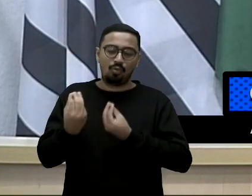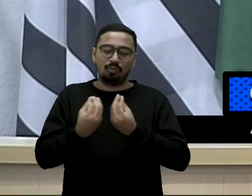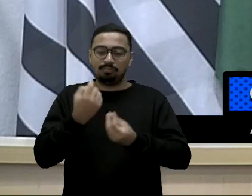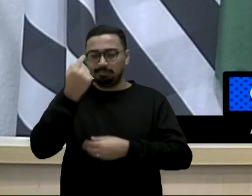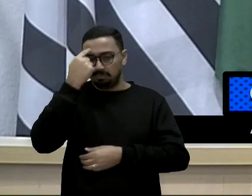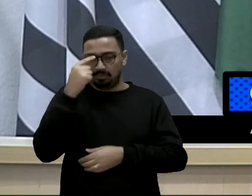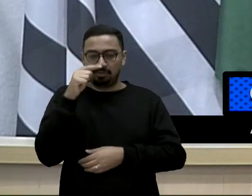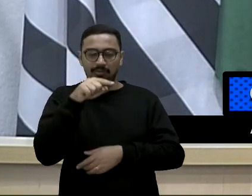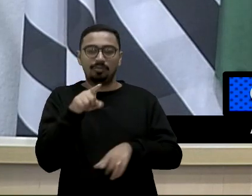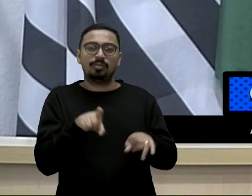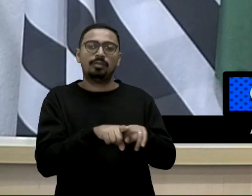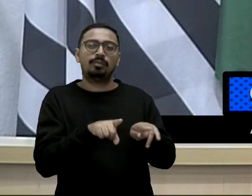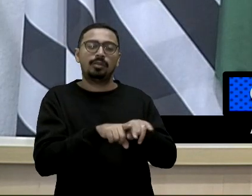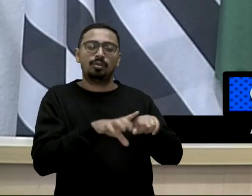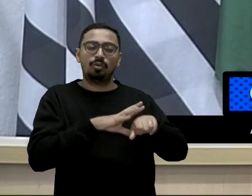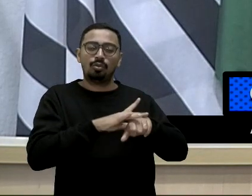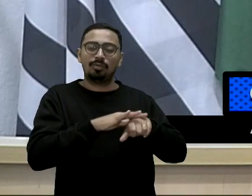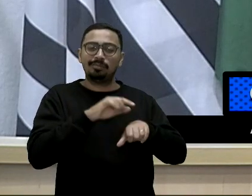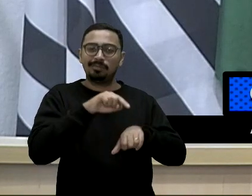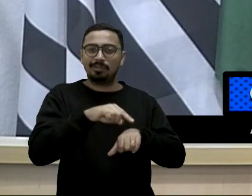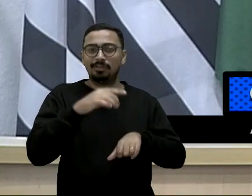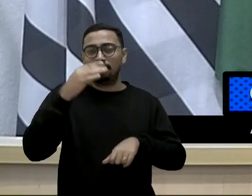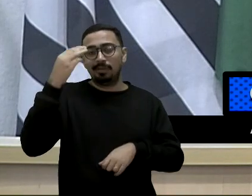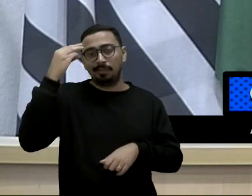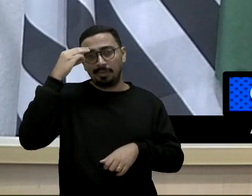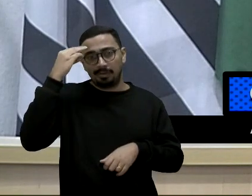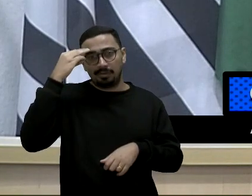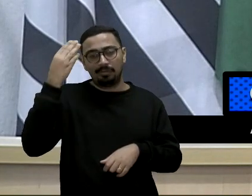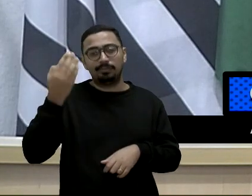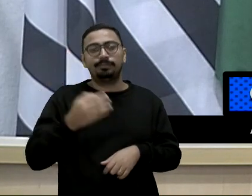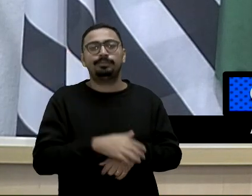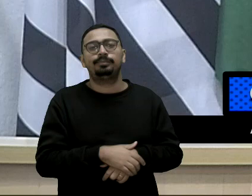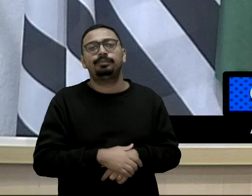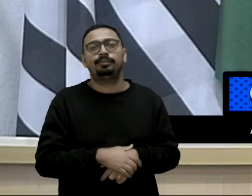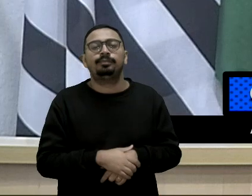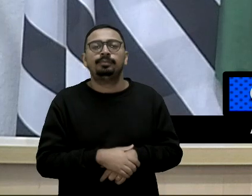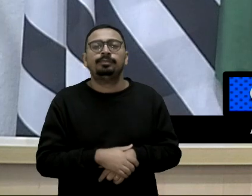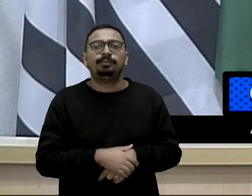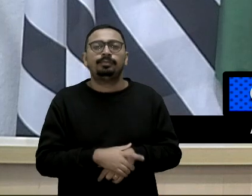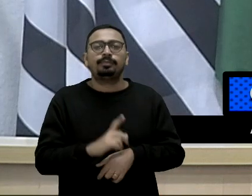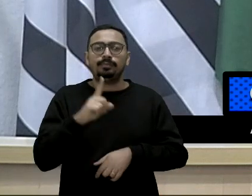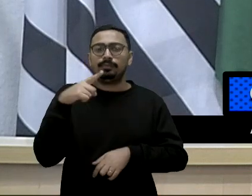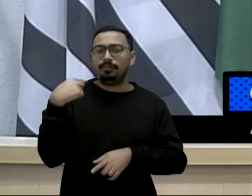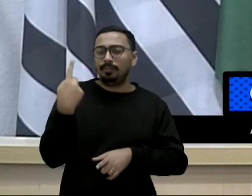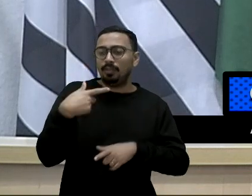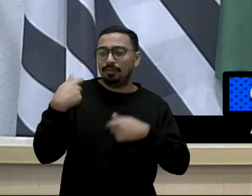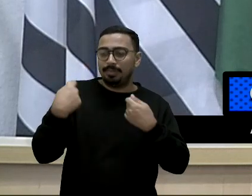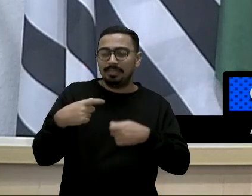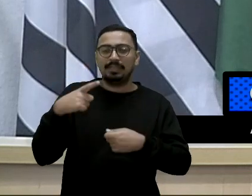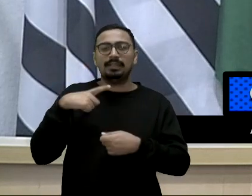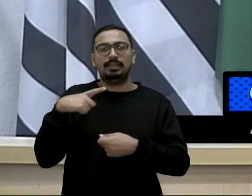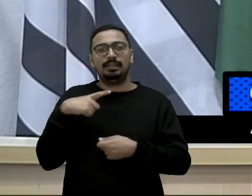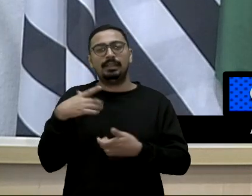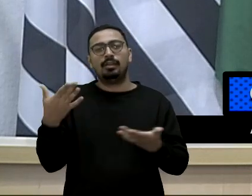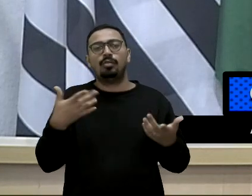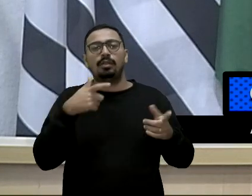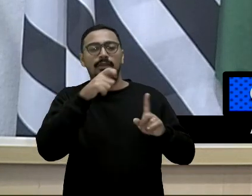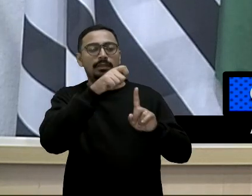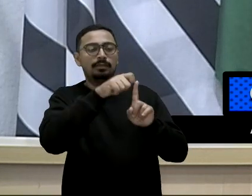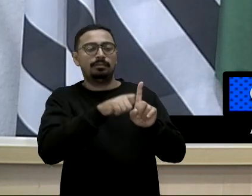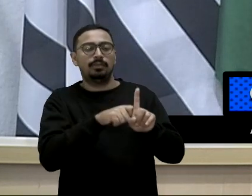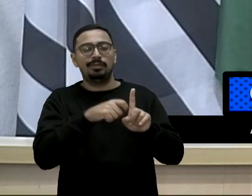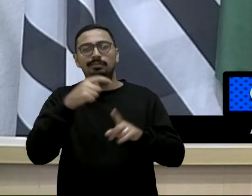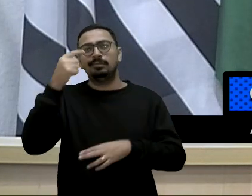pensar no adoecimento psíquico? Então, é algo que a gente tem que realmente ter esse mês